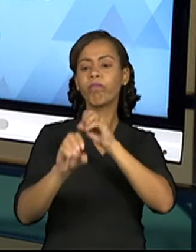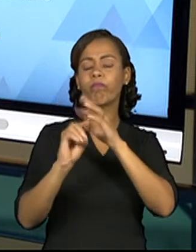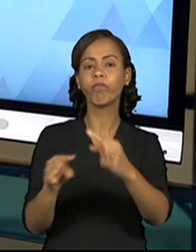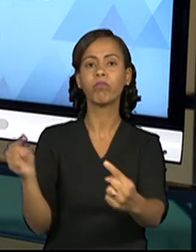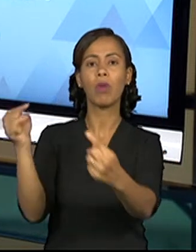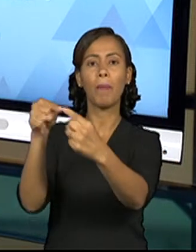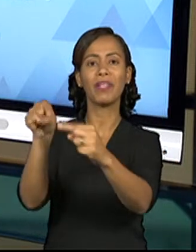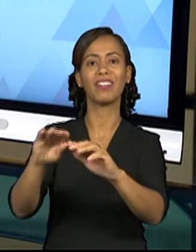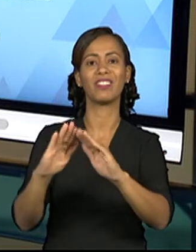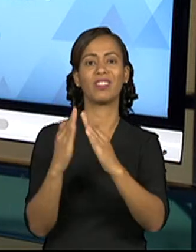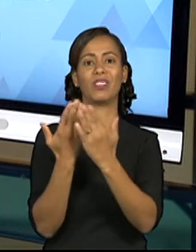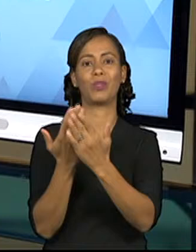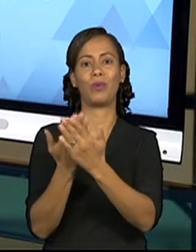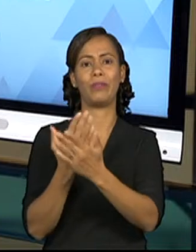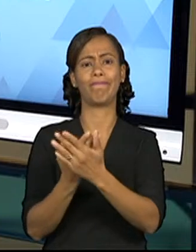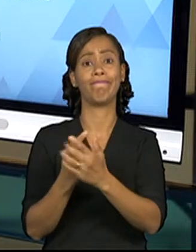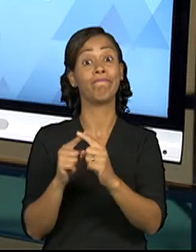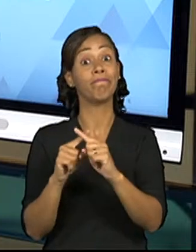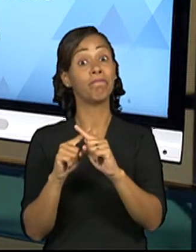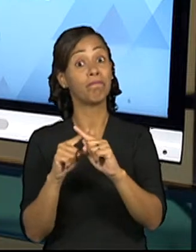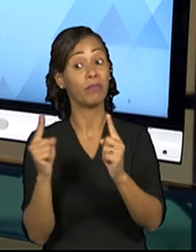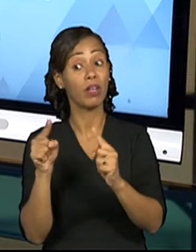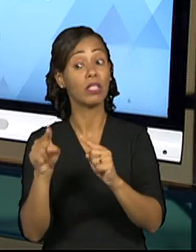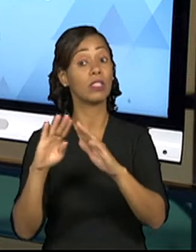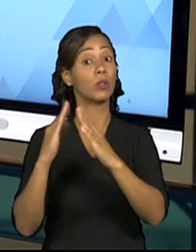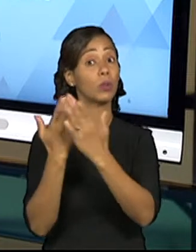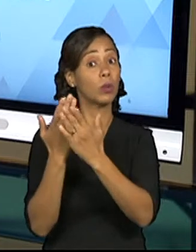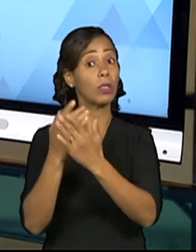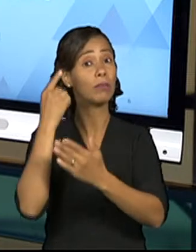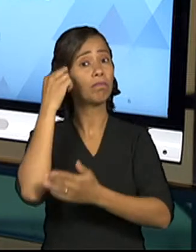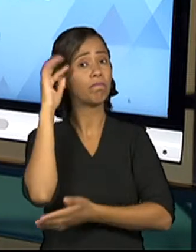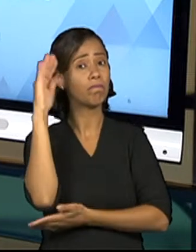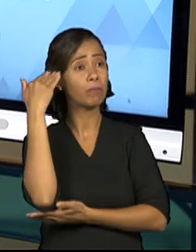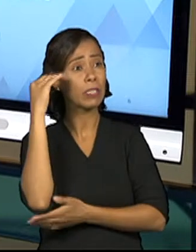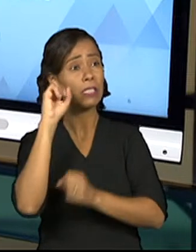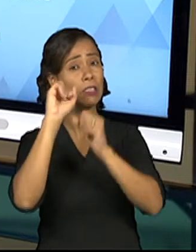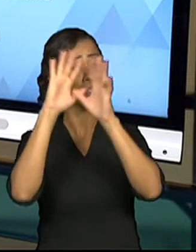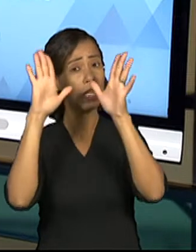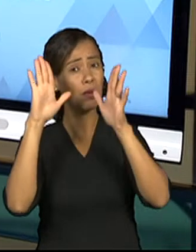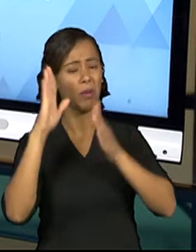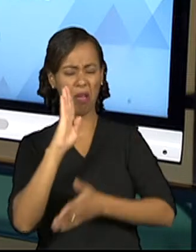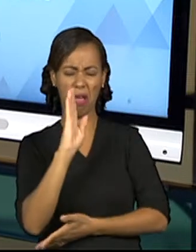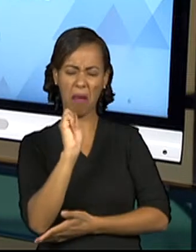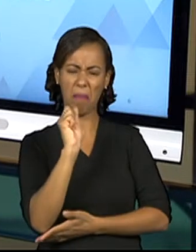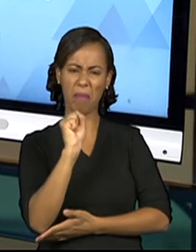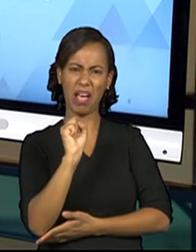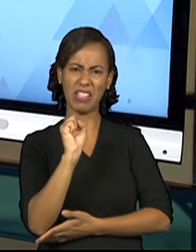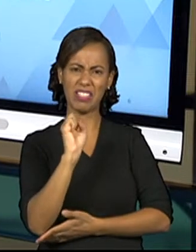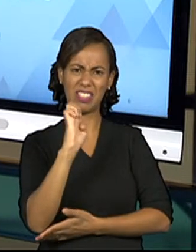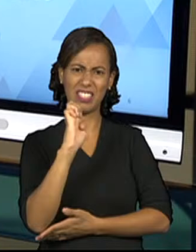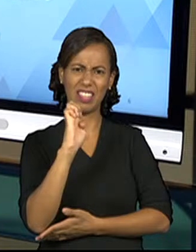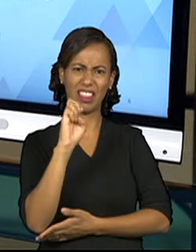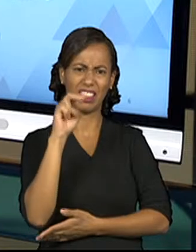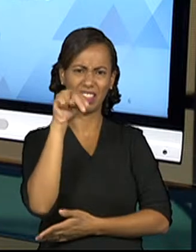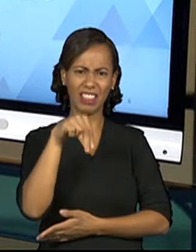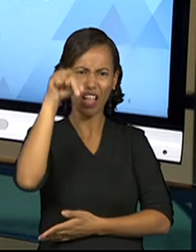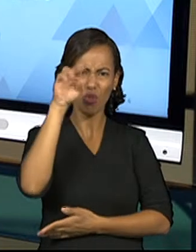que ela vai usar essa Base Nacional Comum Curricular para dentro da sala de